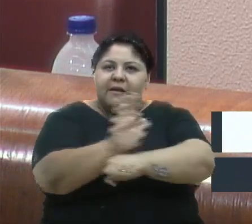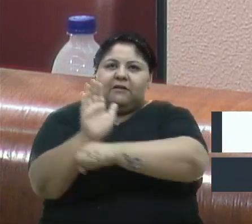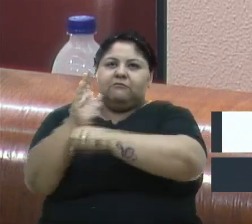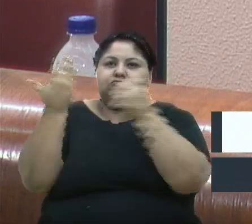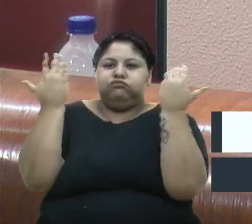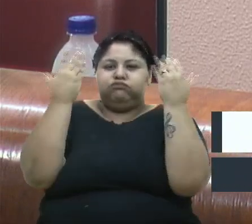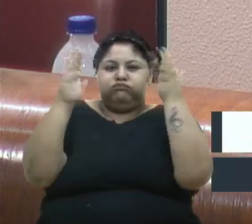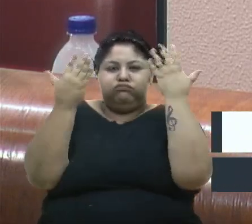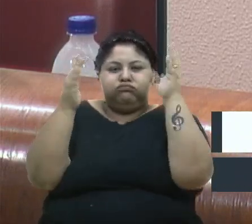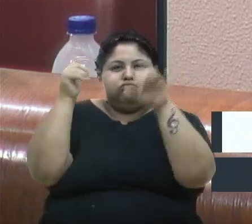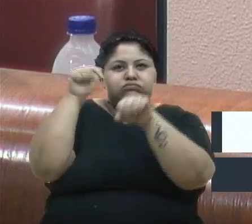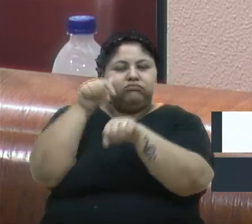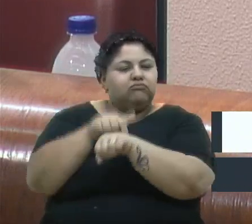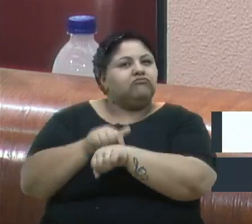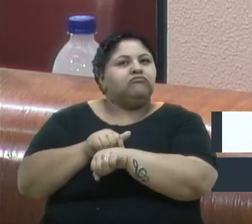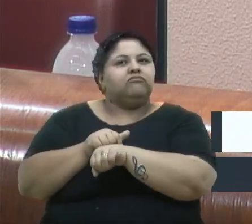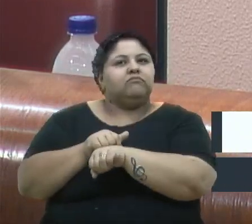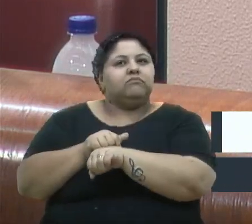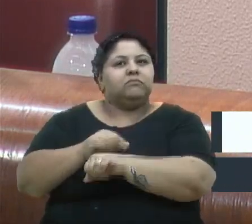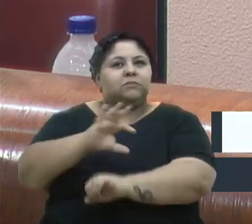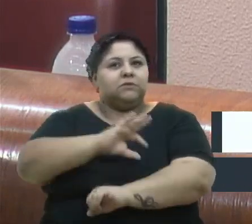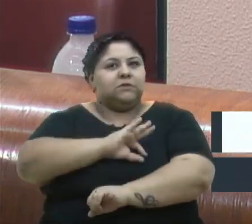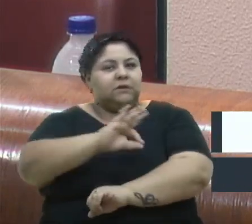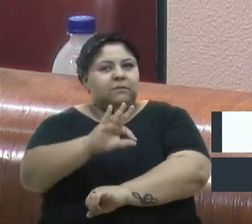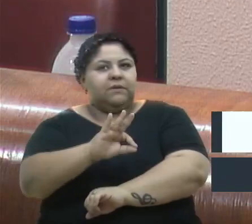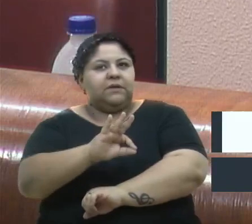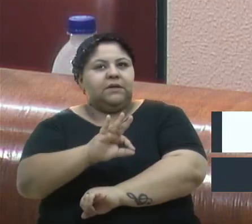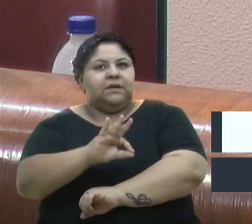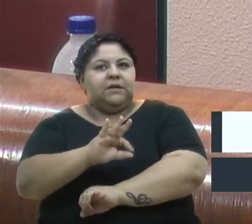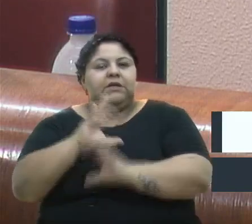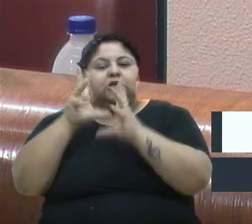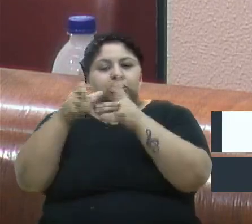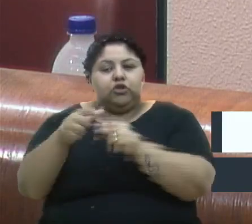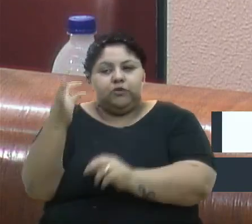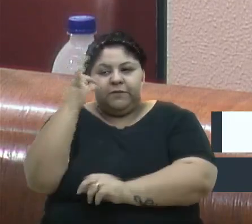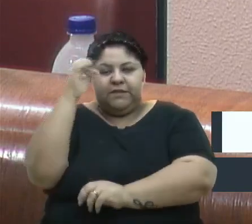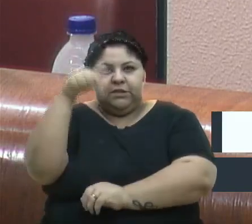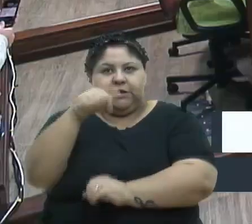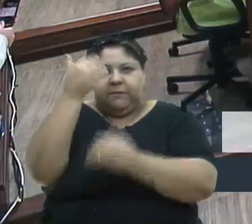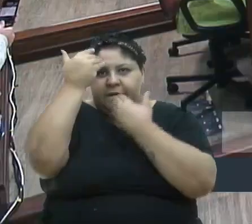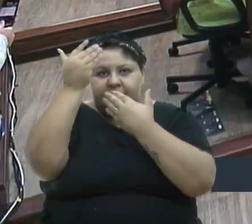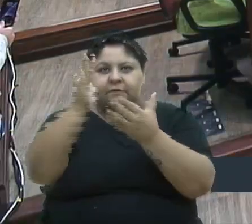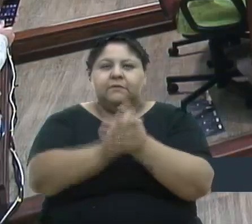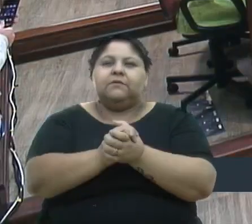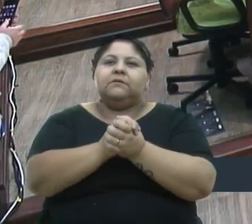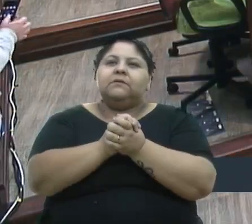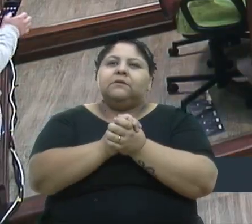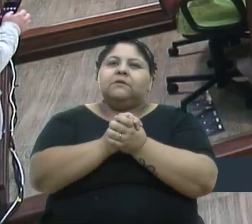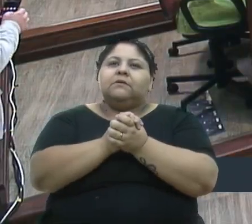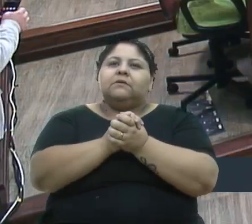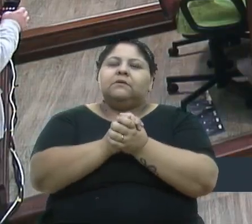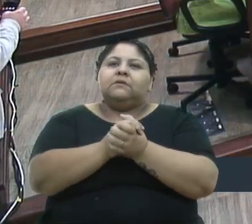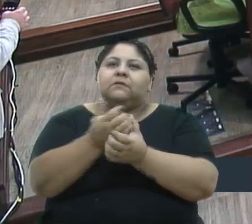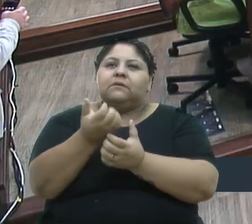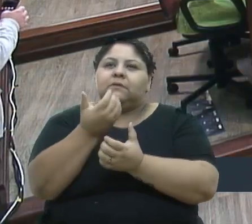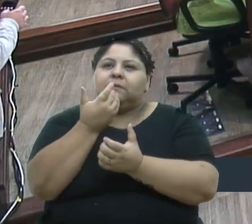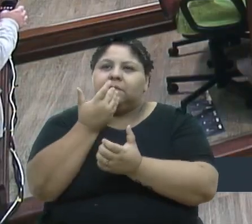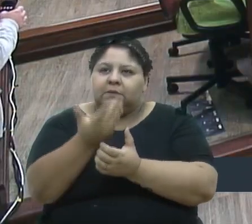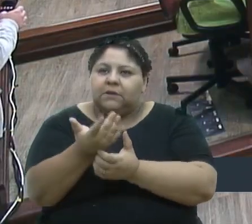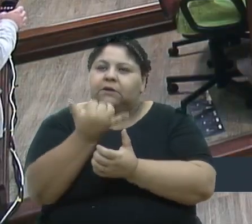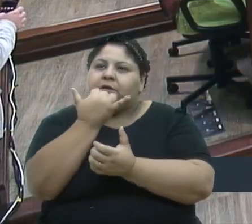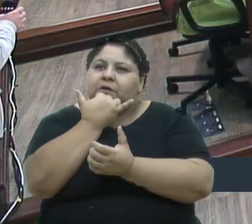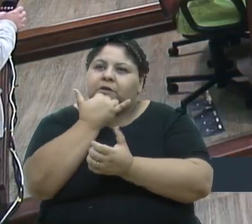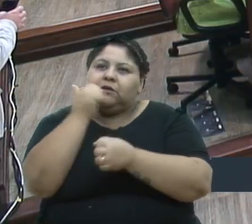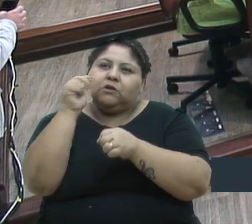nesse momento a Brigada Militar e todos que estão presentes aqui. Muito obrigado. Peço escusas aos demais colegas por utilizar esse tempo,